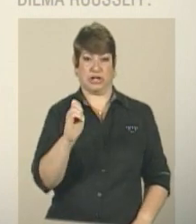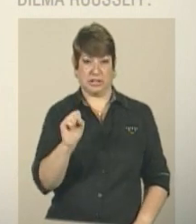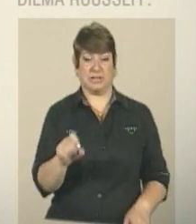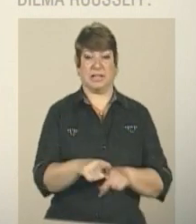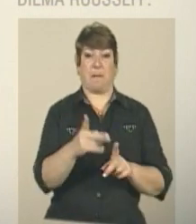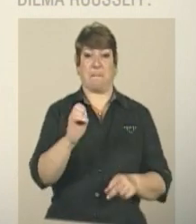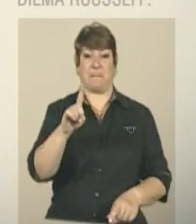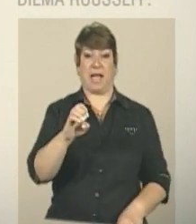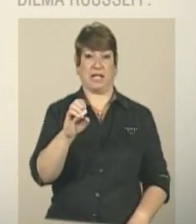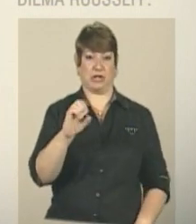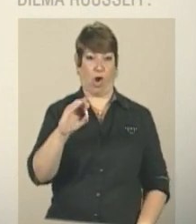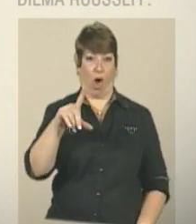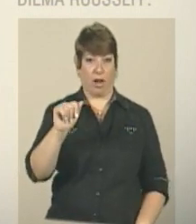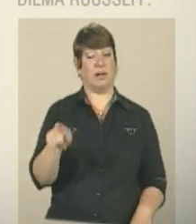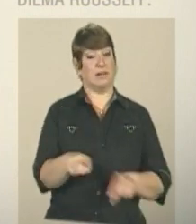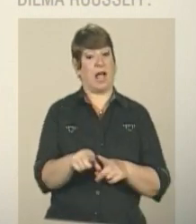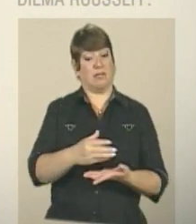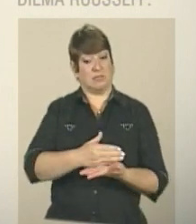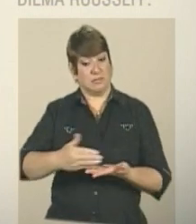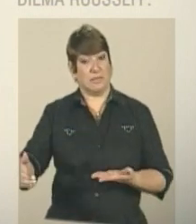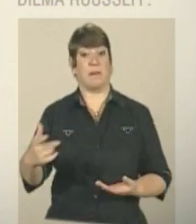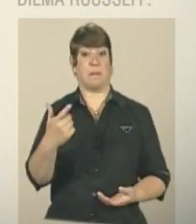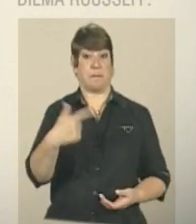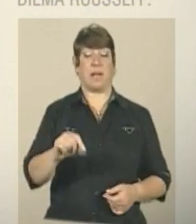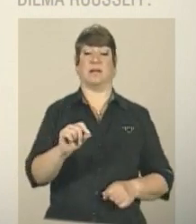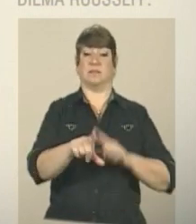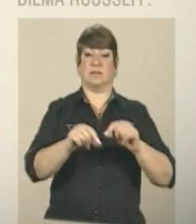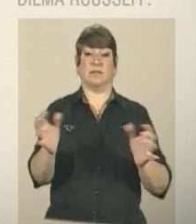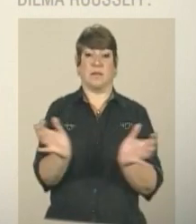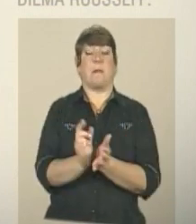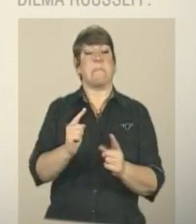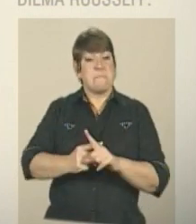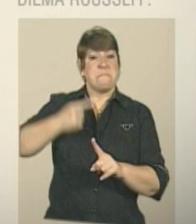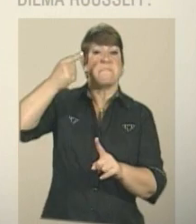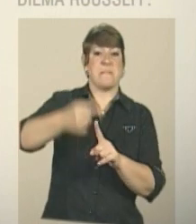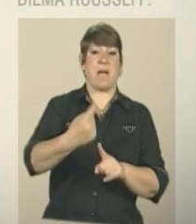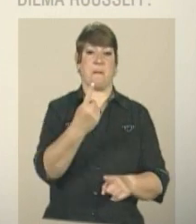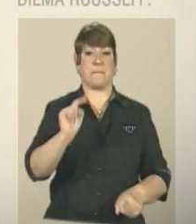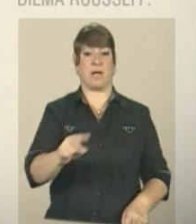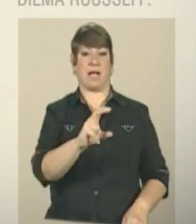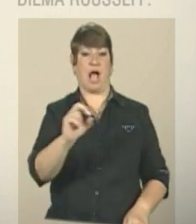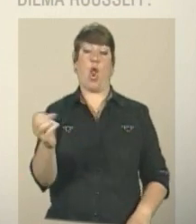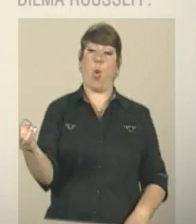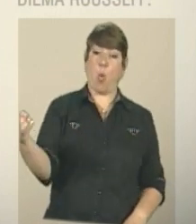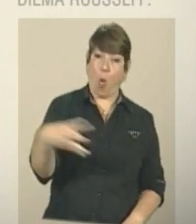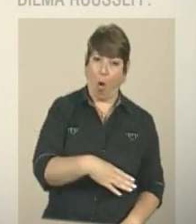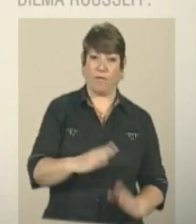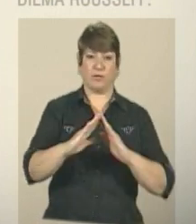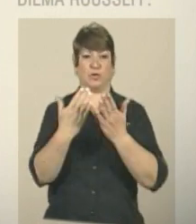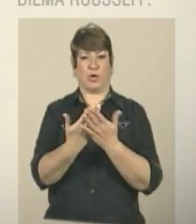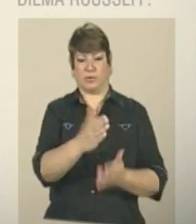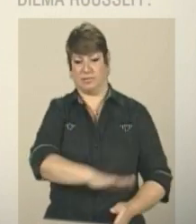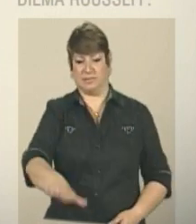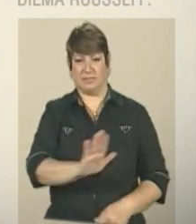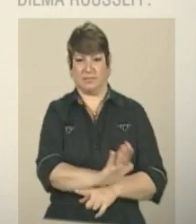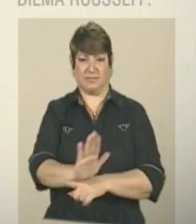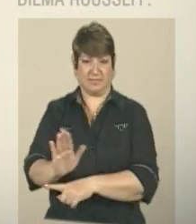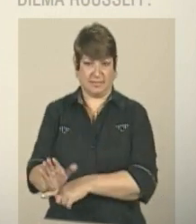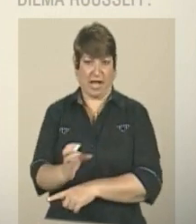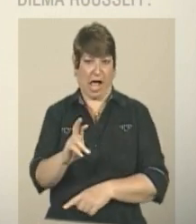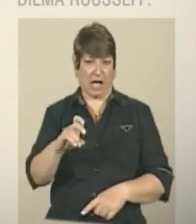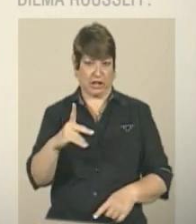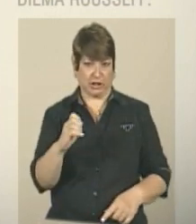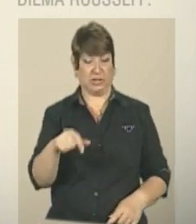pré-escolas. E estamos na fase final de seleção de mais 1.500 novas creches para 2012.